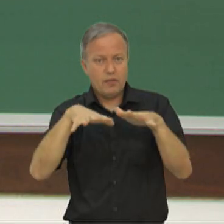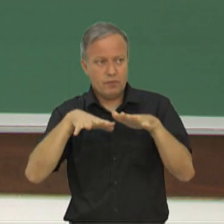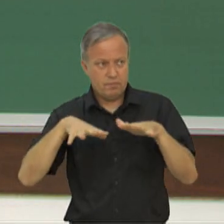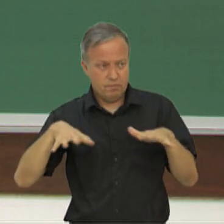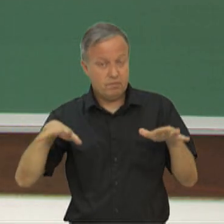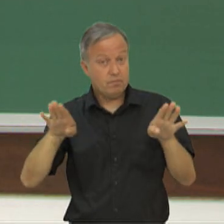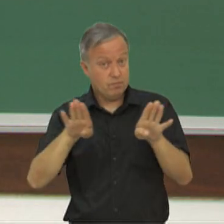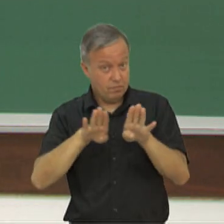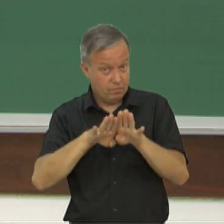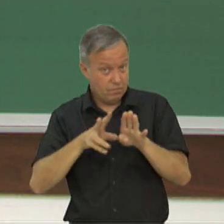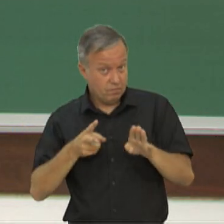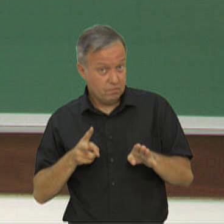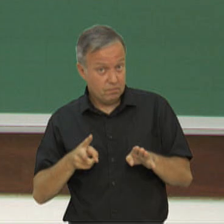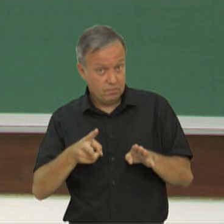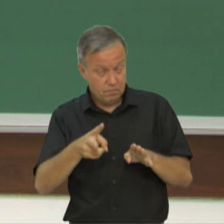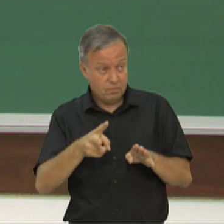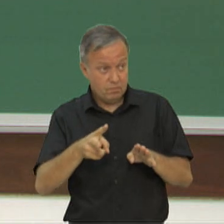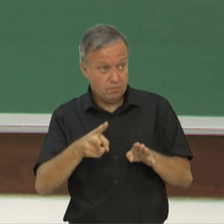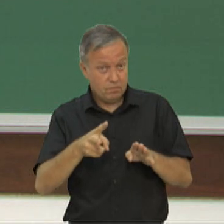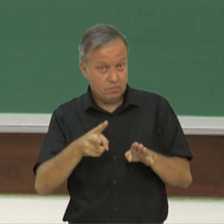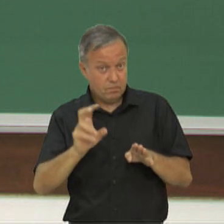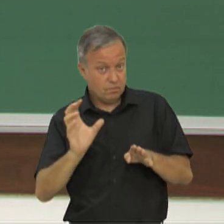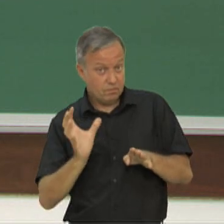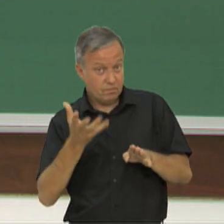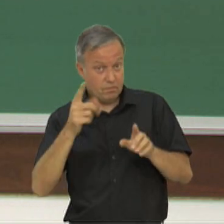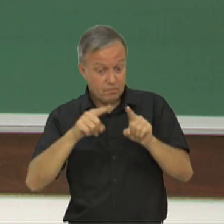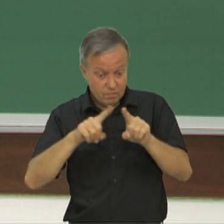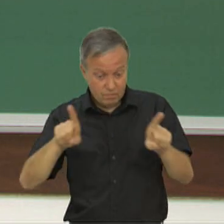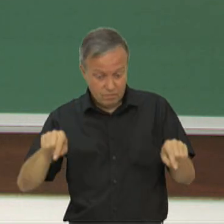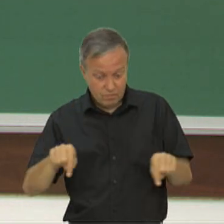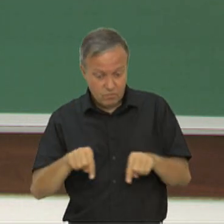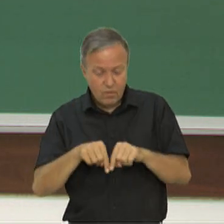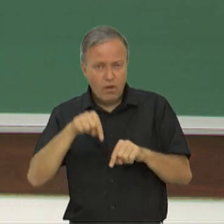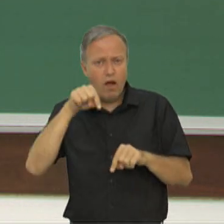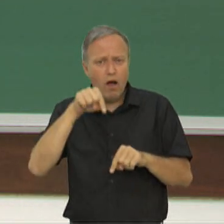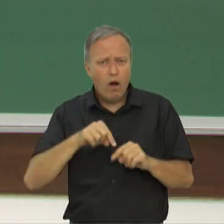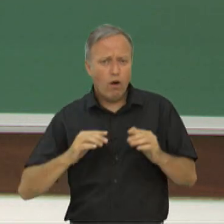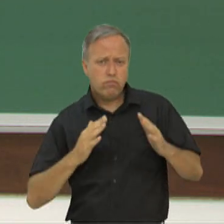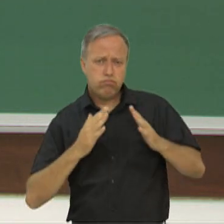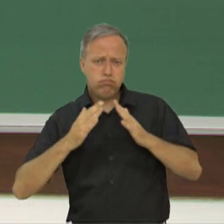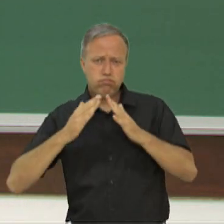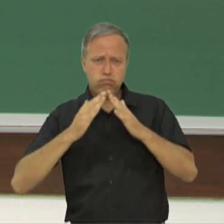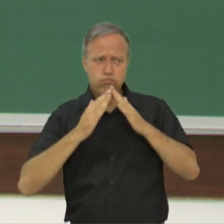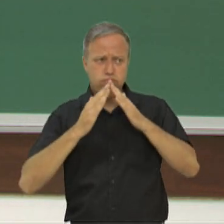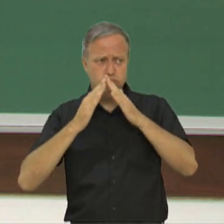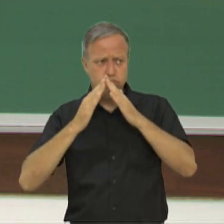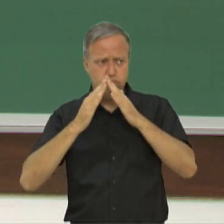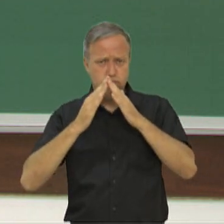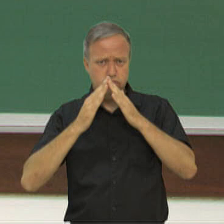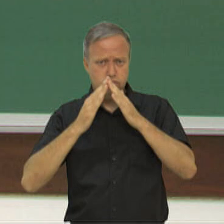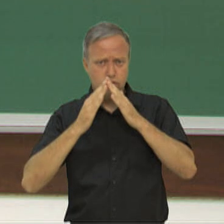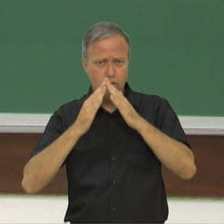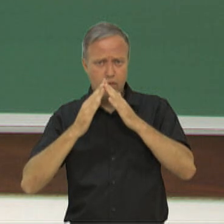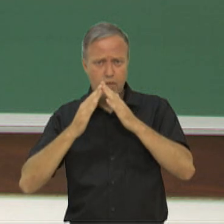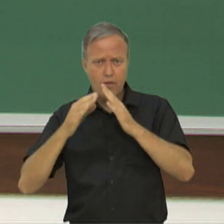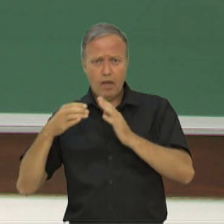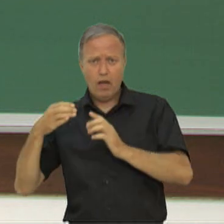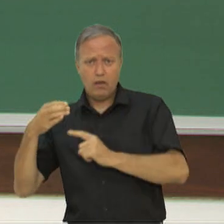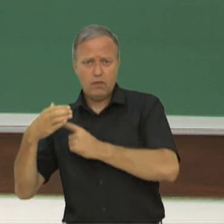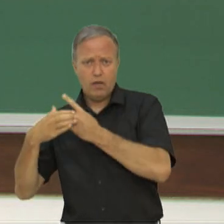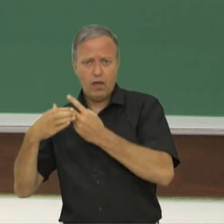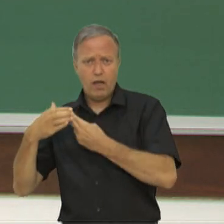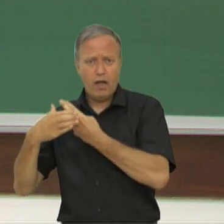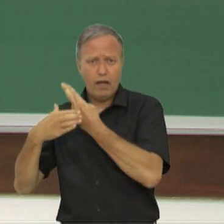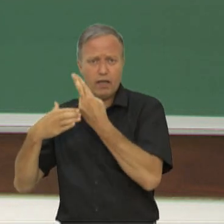uma diversão e ainda acontecia dentro dos palácios. A diferença lá do Renascimento que nós vimos na aula